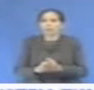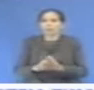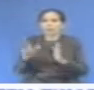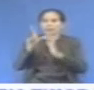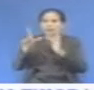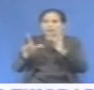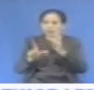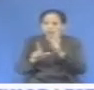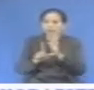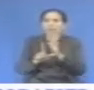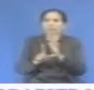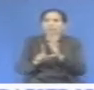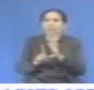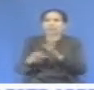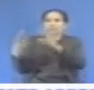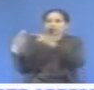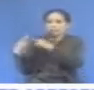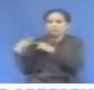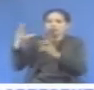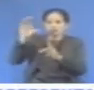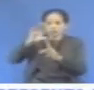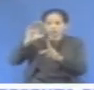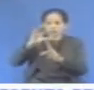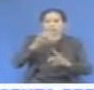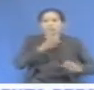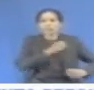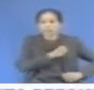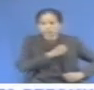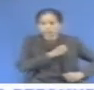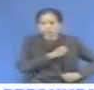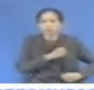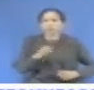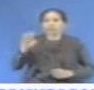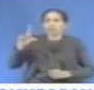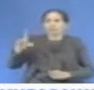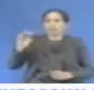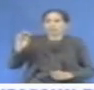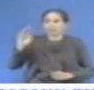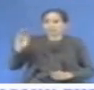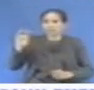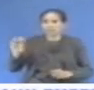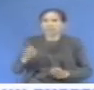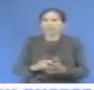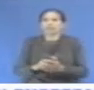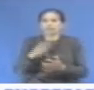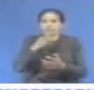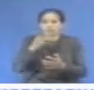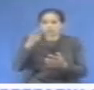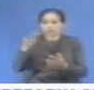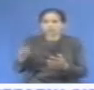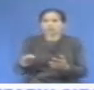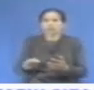cabe responsabilidade chefe estado maior general Força Armada Nian, nune maior general Leranan